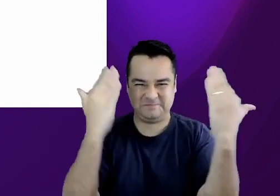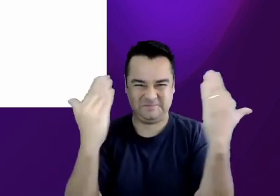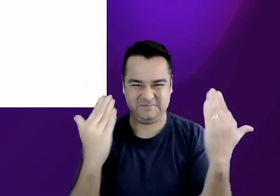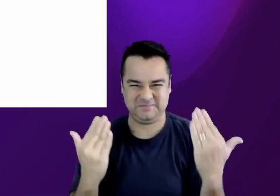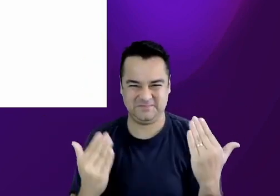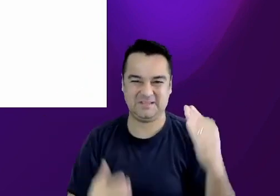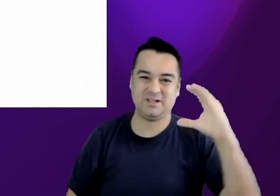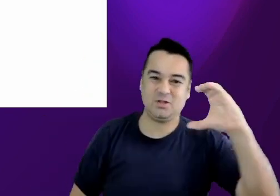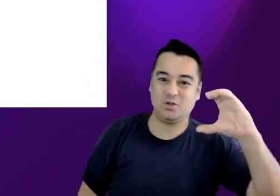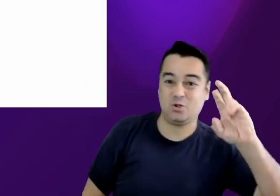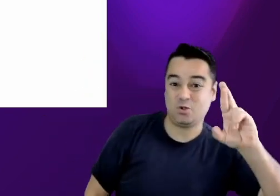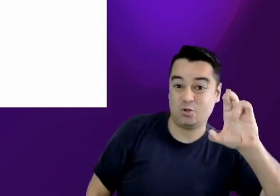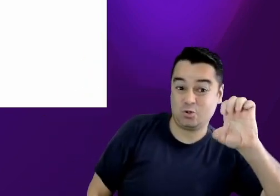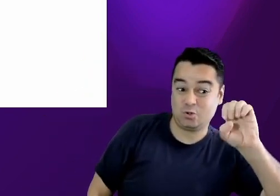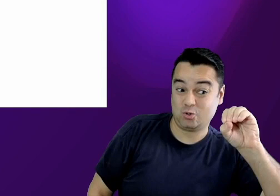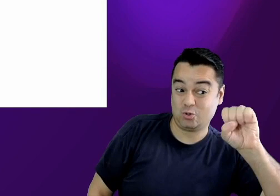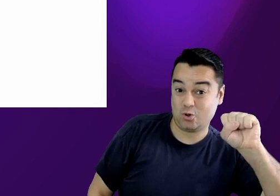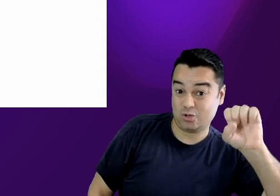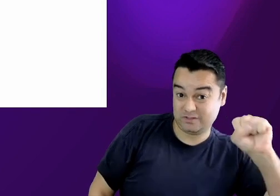quimio-radioterapia